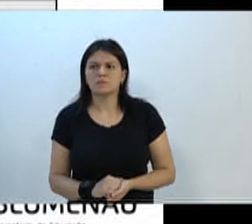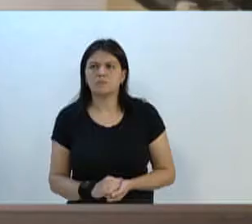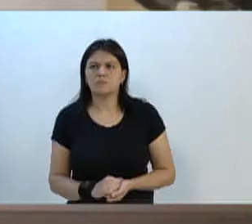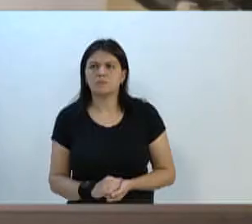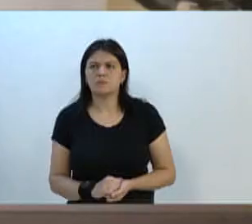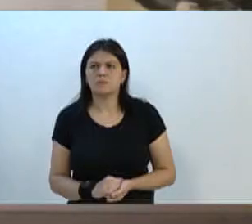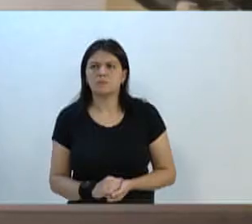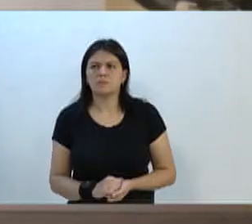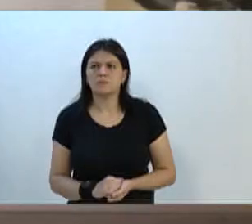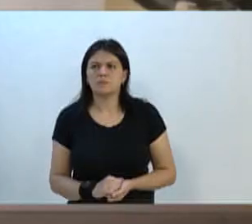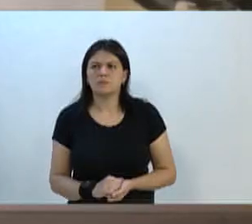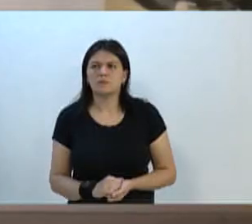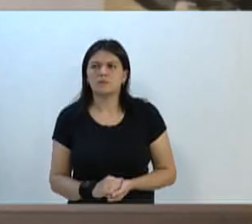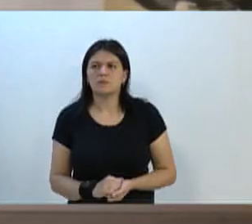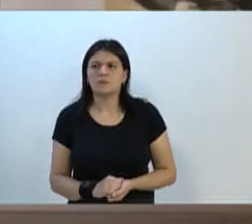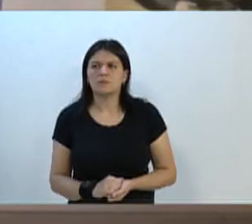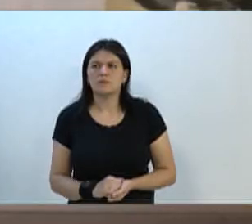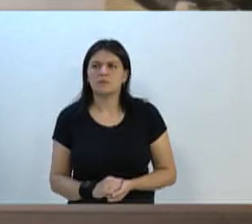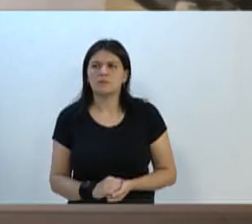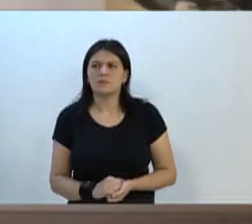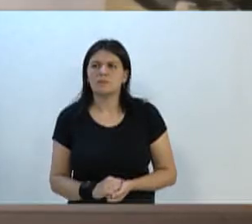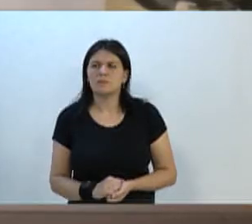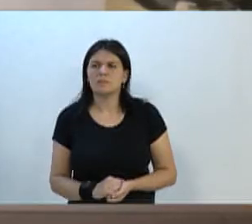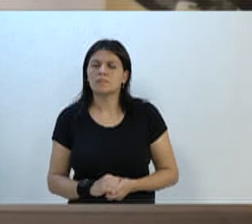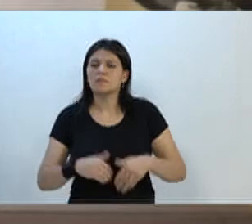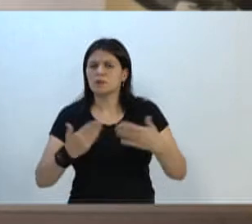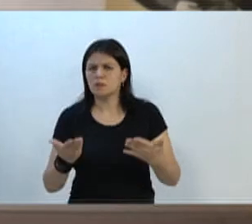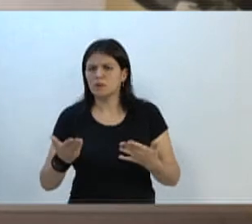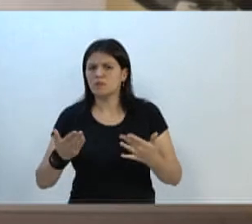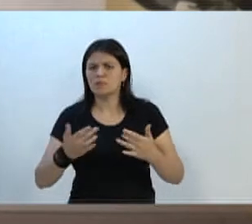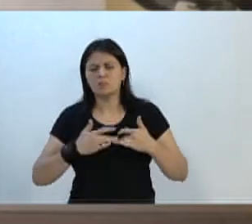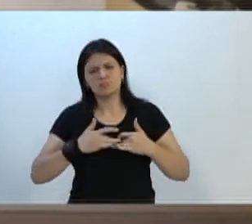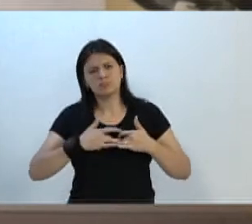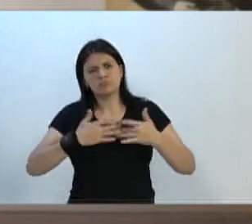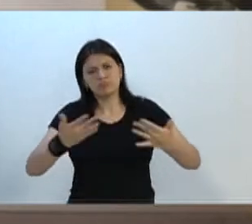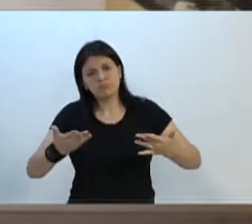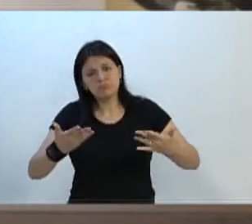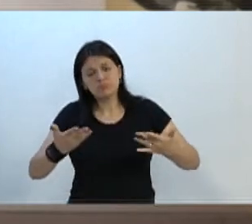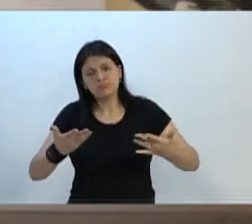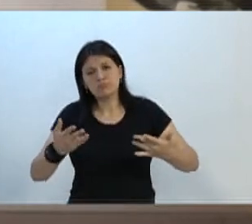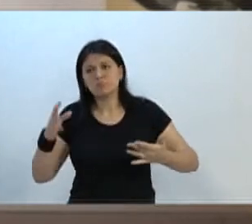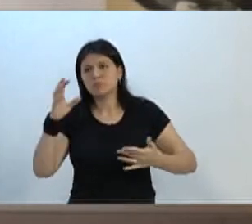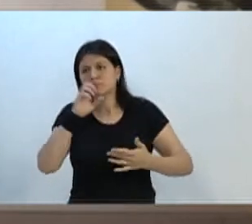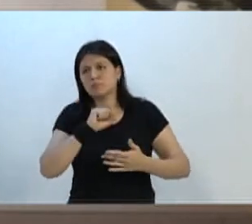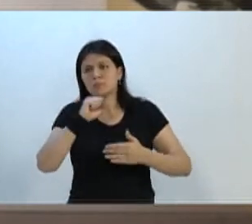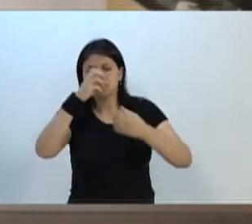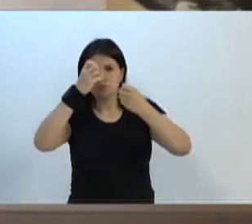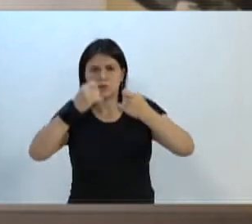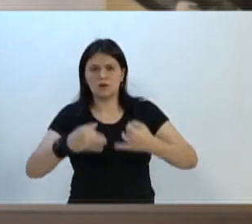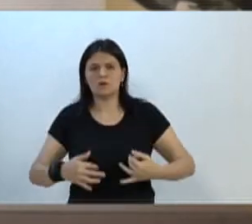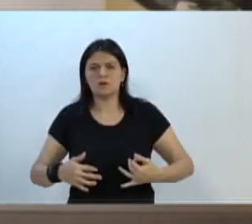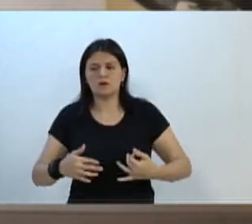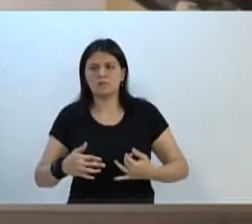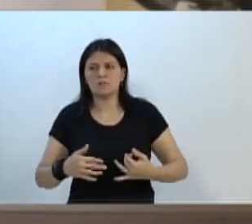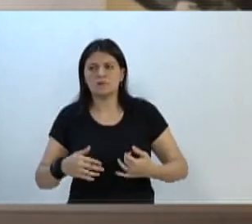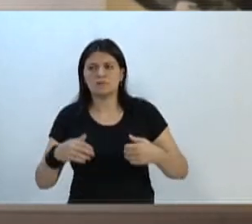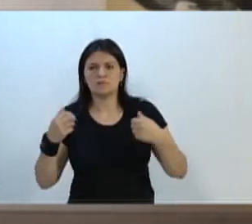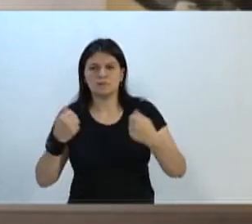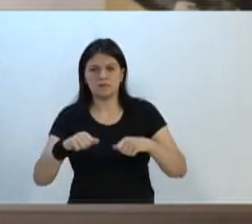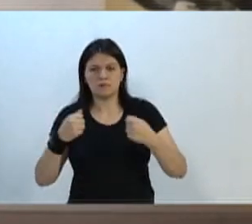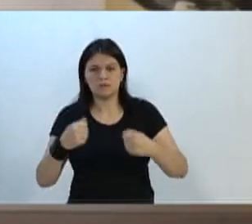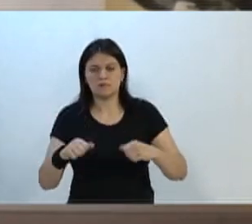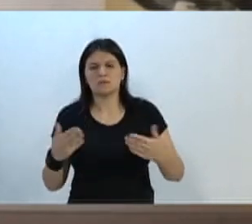então ok então me coloca à disposição rápida as palavras foi aquilo que a gente tem colocado trabalhado